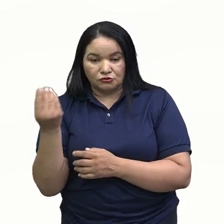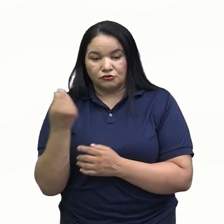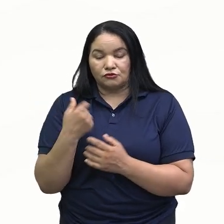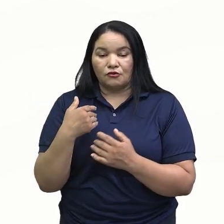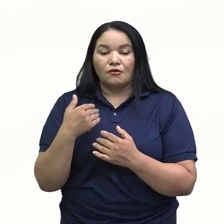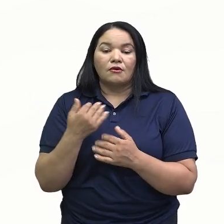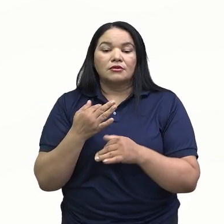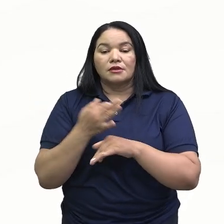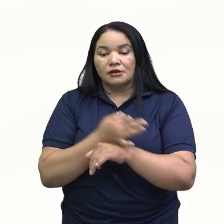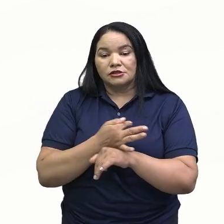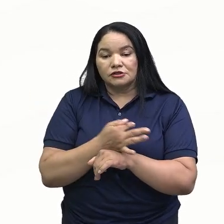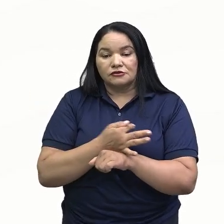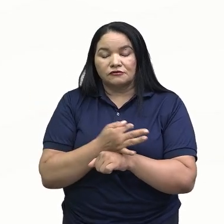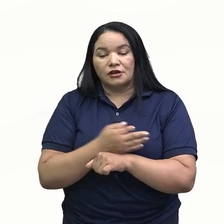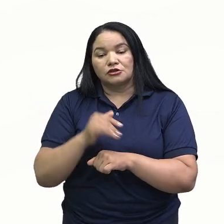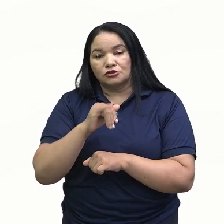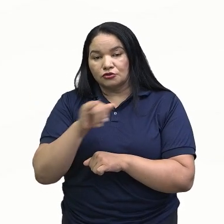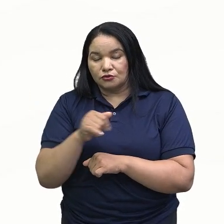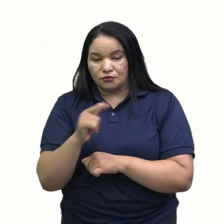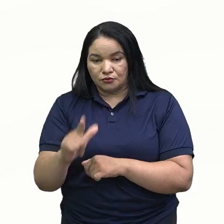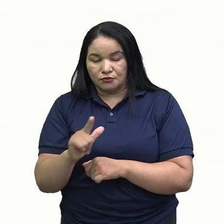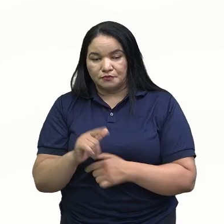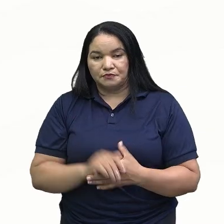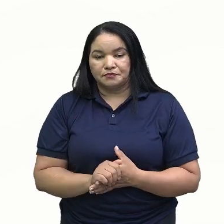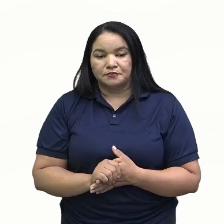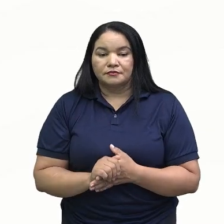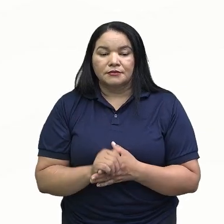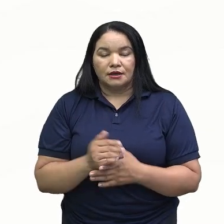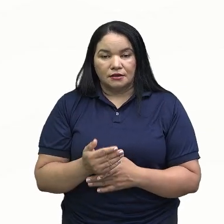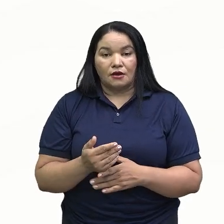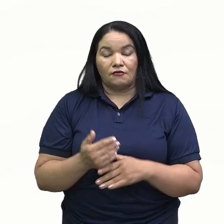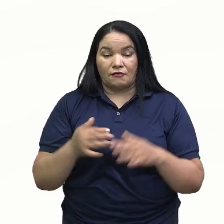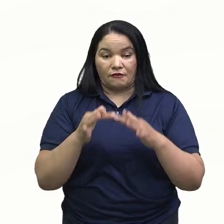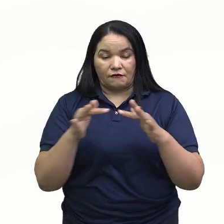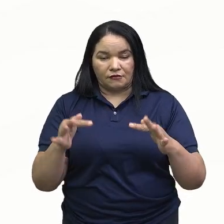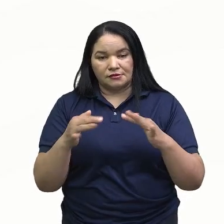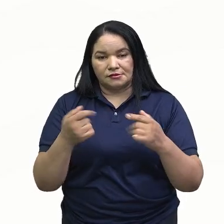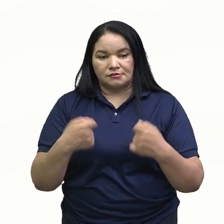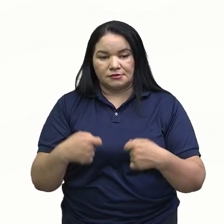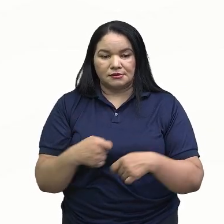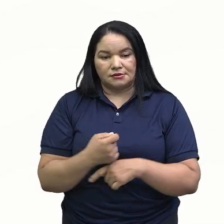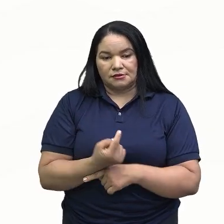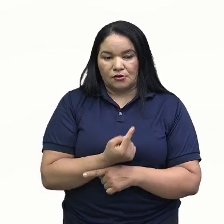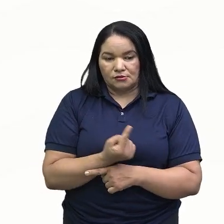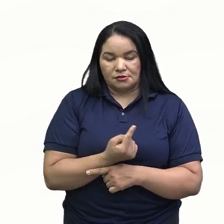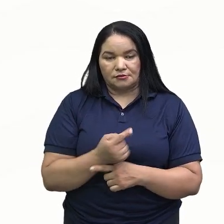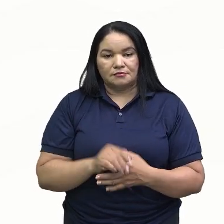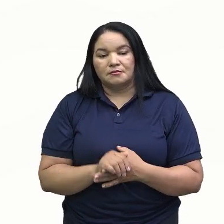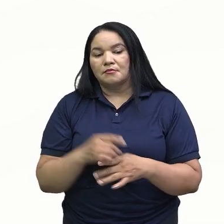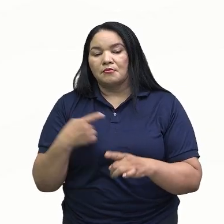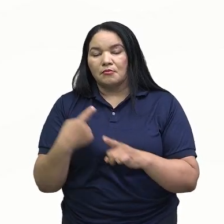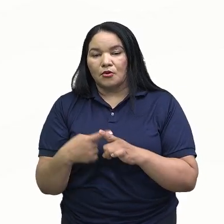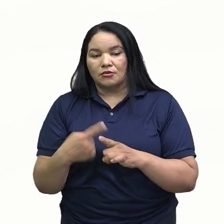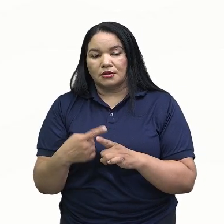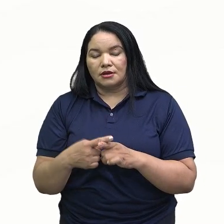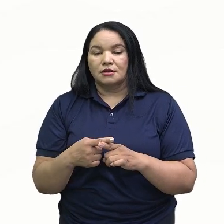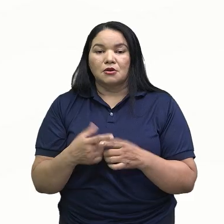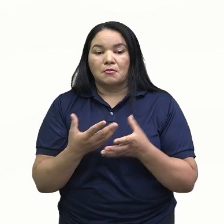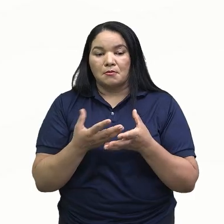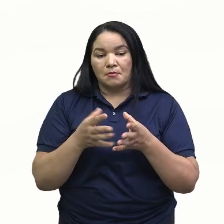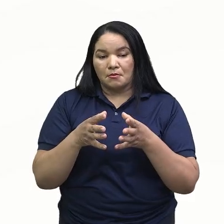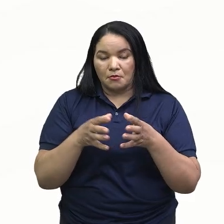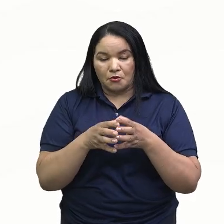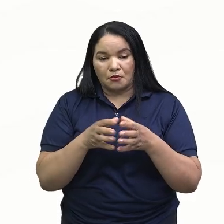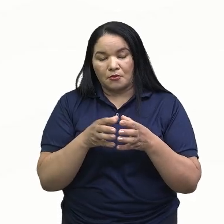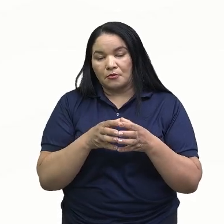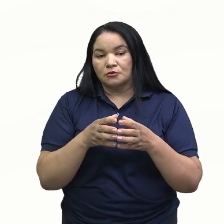fica só no singular. Tá bom? Mesmo que aqui sejam mais pessoas, mas mesmo assim